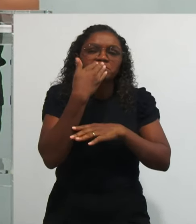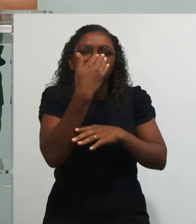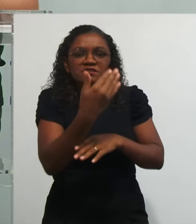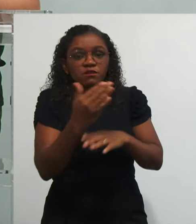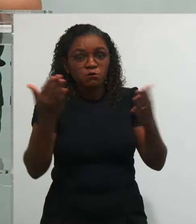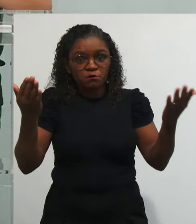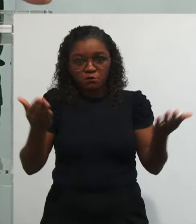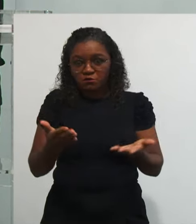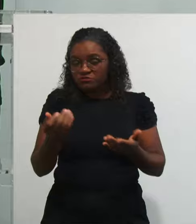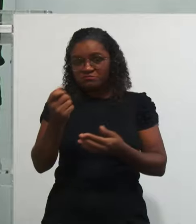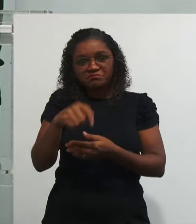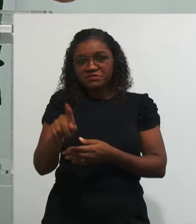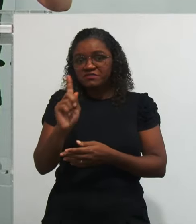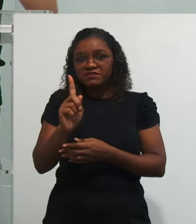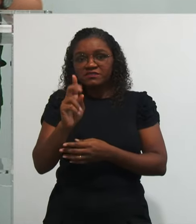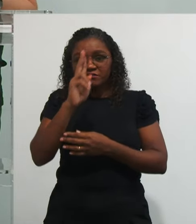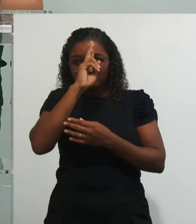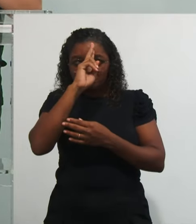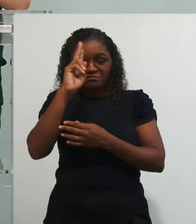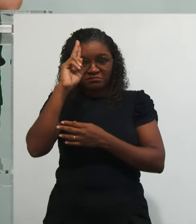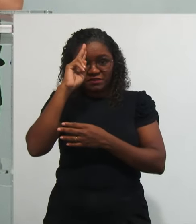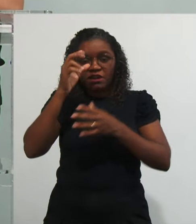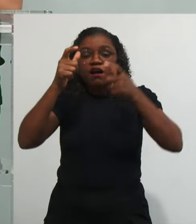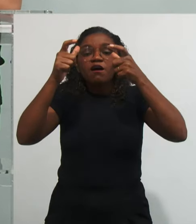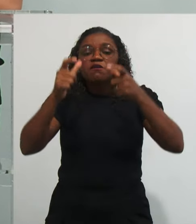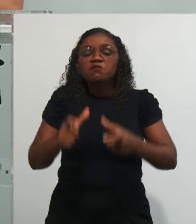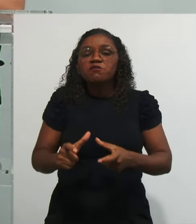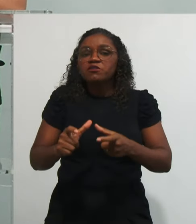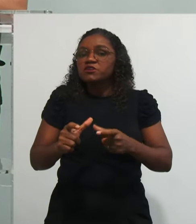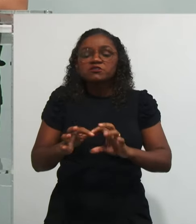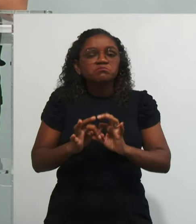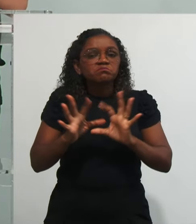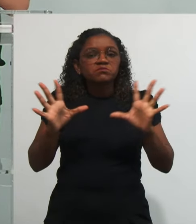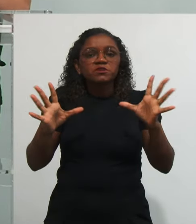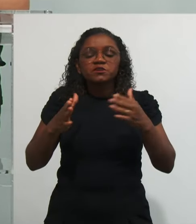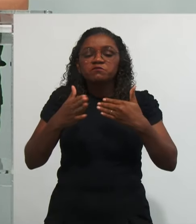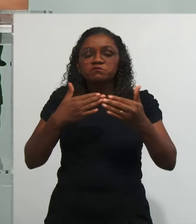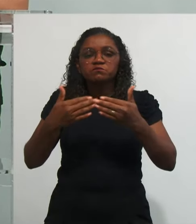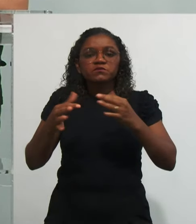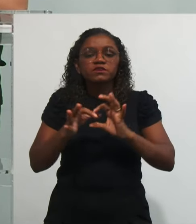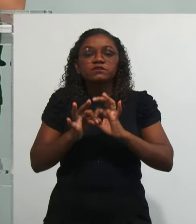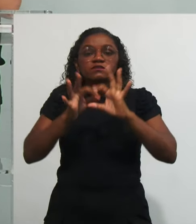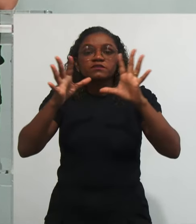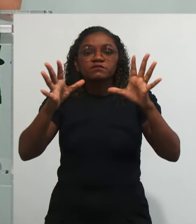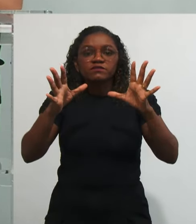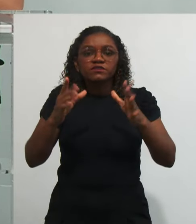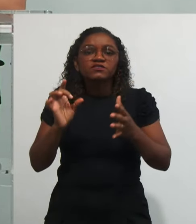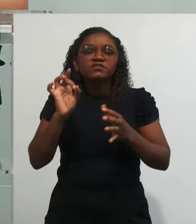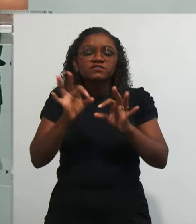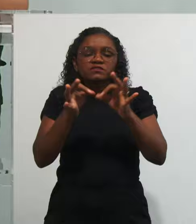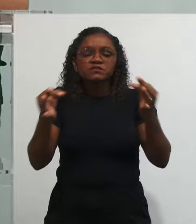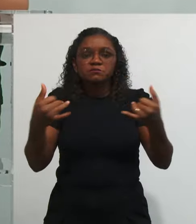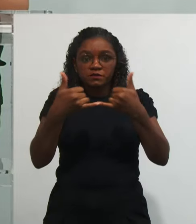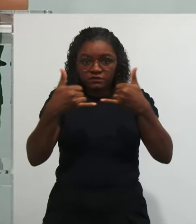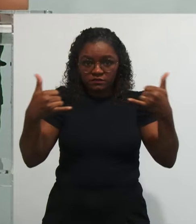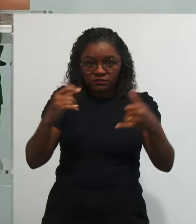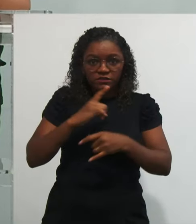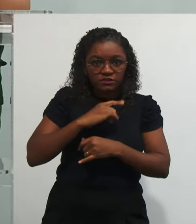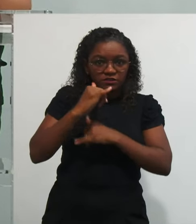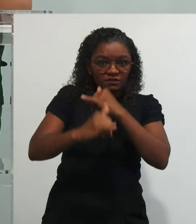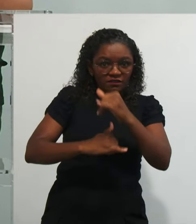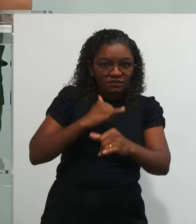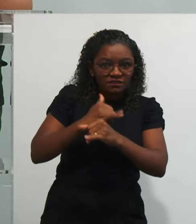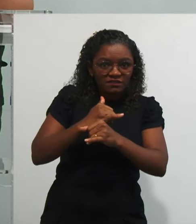hoje com Uber não importa o lugar que você esteja acesso a internet com o serviço da Uber naquela cidade você